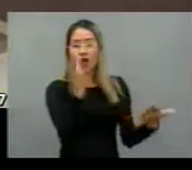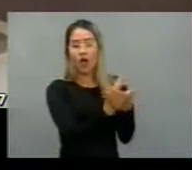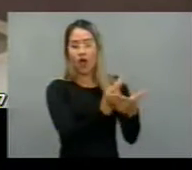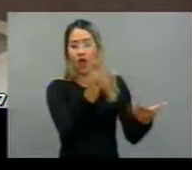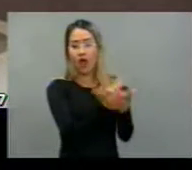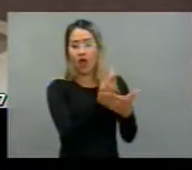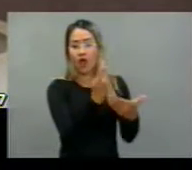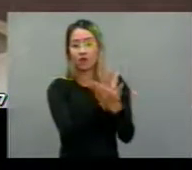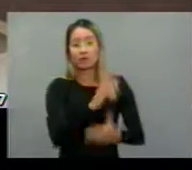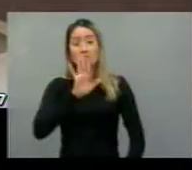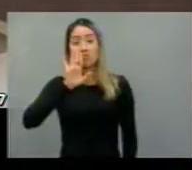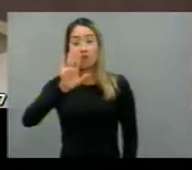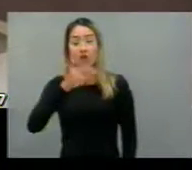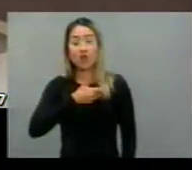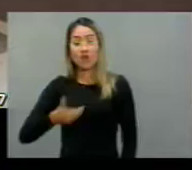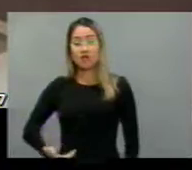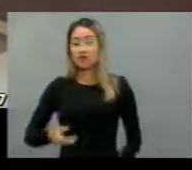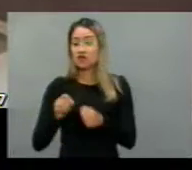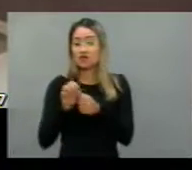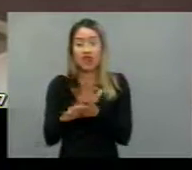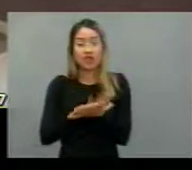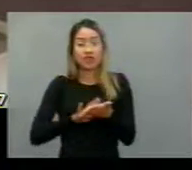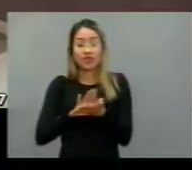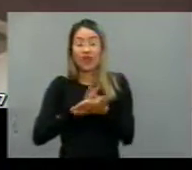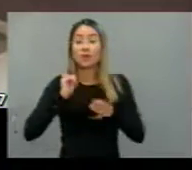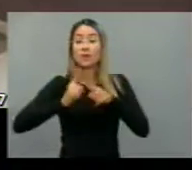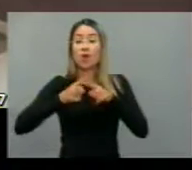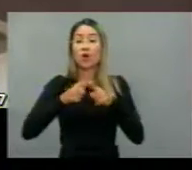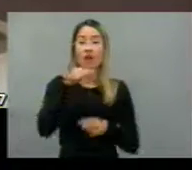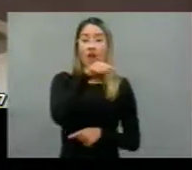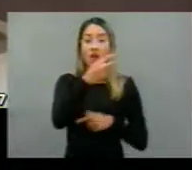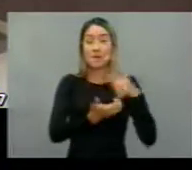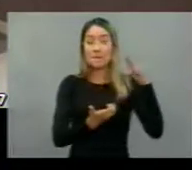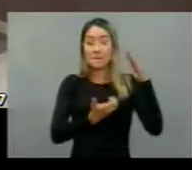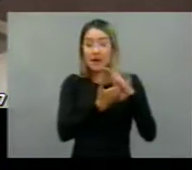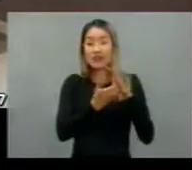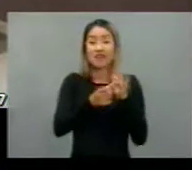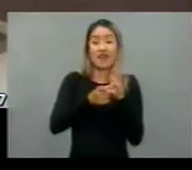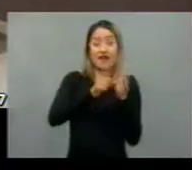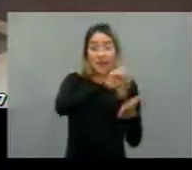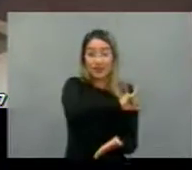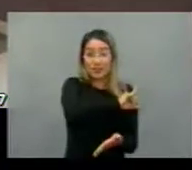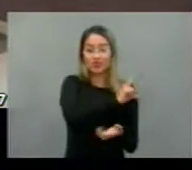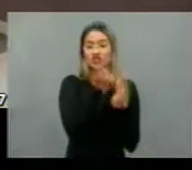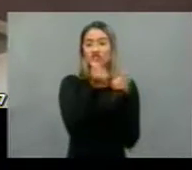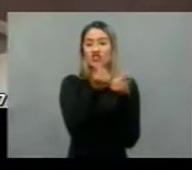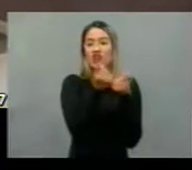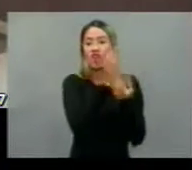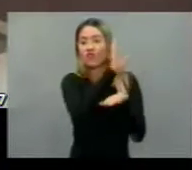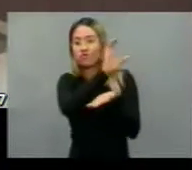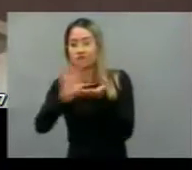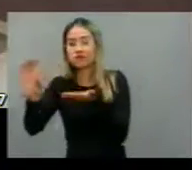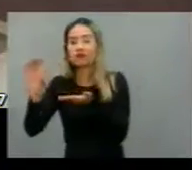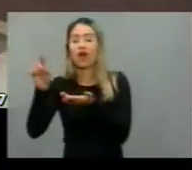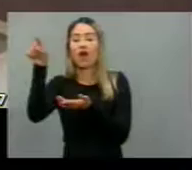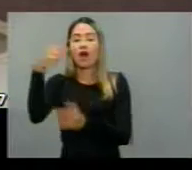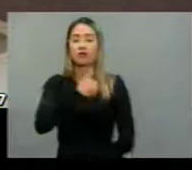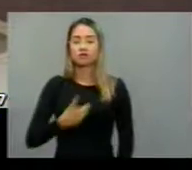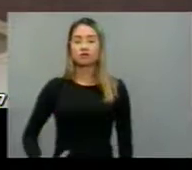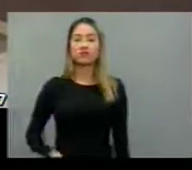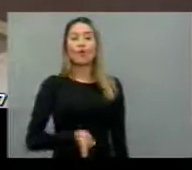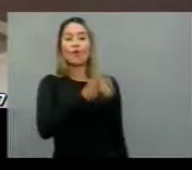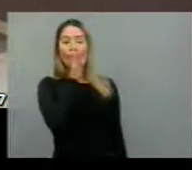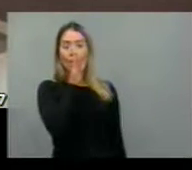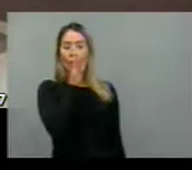lucro da exploração. É necessário, além da extração, tudo isso é extração da mais-valia,